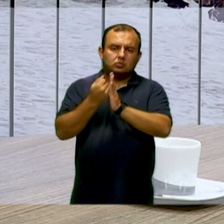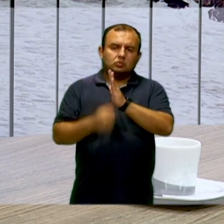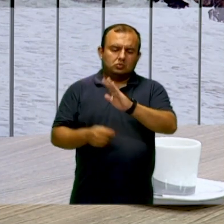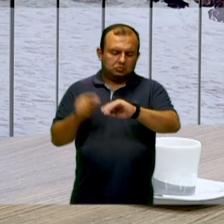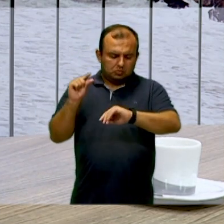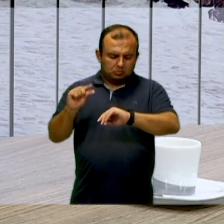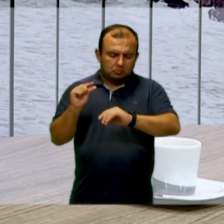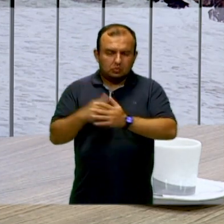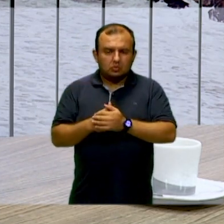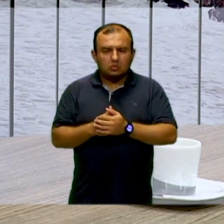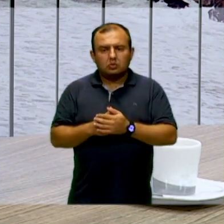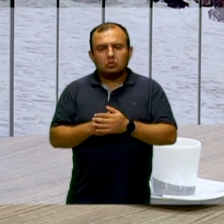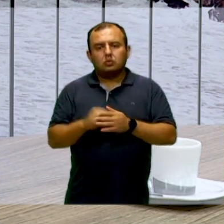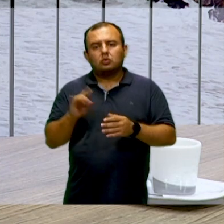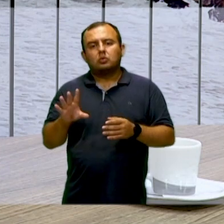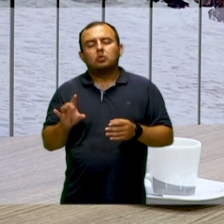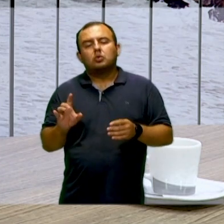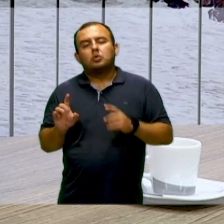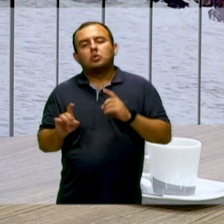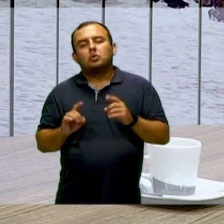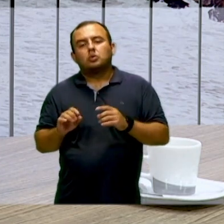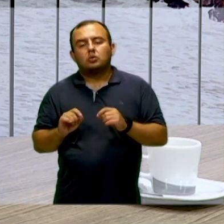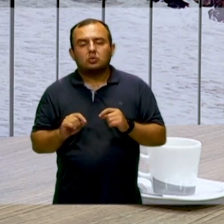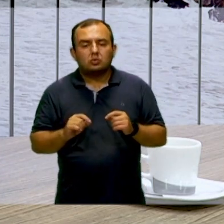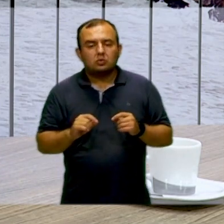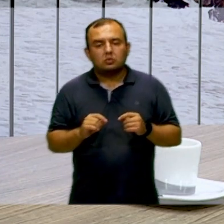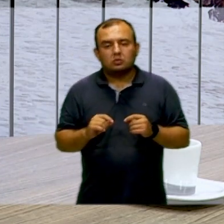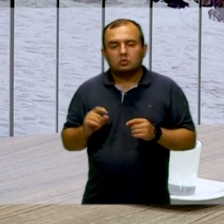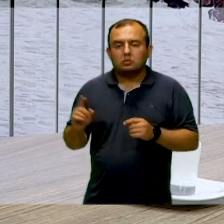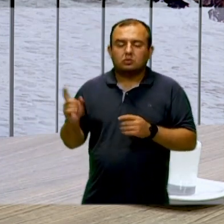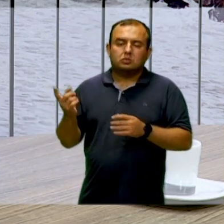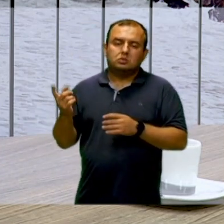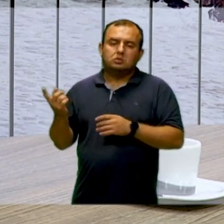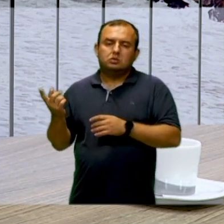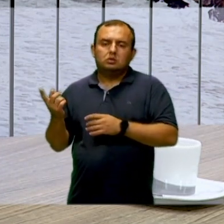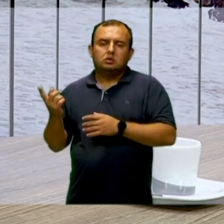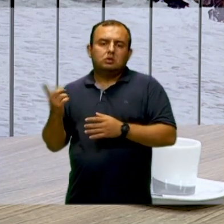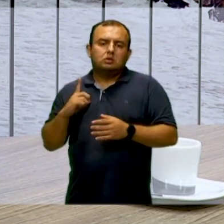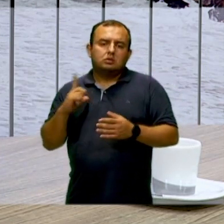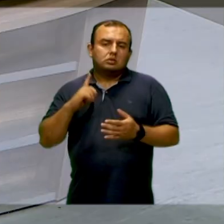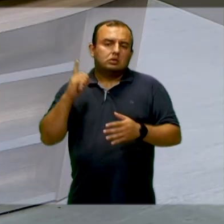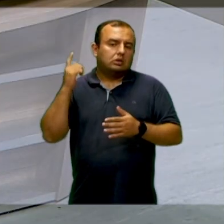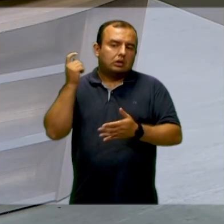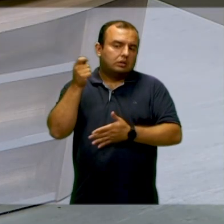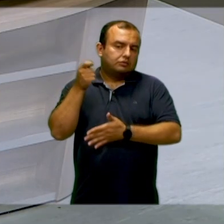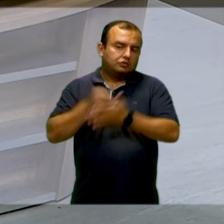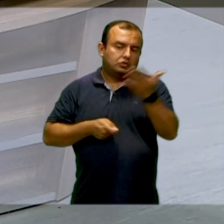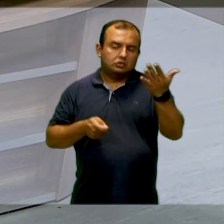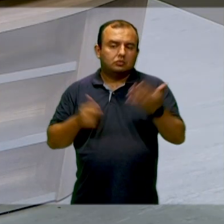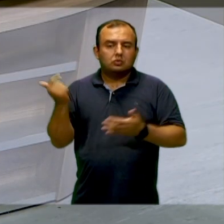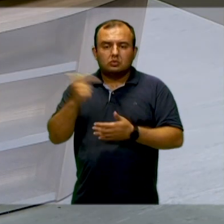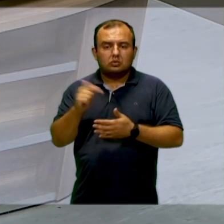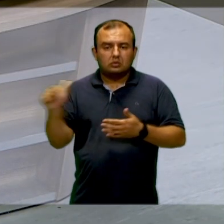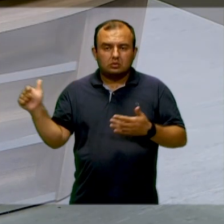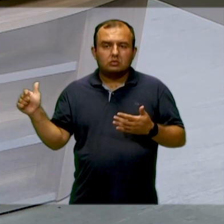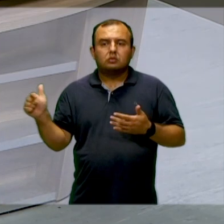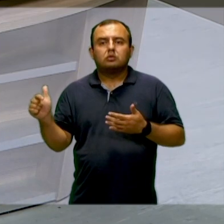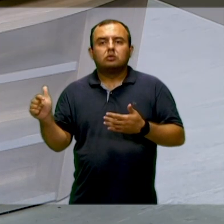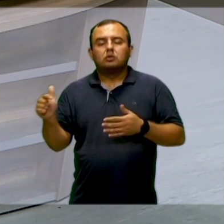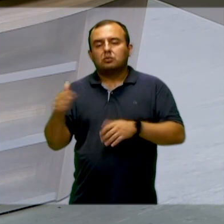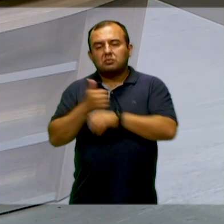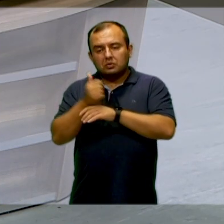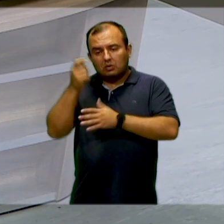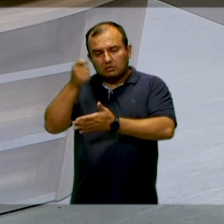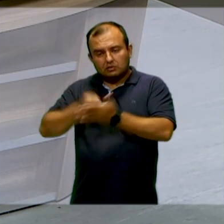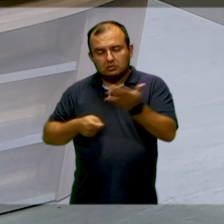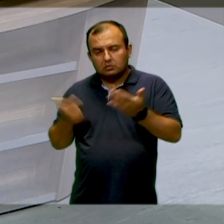pequeníssimo. Geralmente eles colocam lá, no comissionado, joga lá, ponto de não ter efetivo. Ao ponto de não ter efetivos. Então,